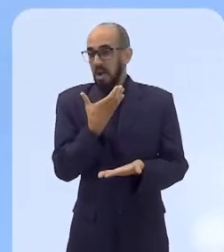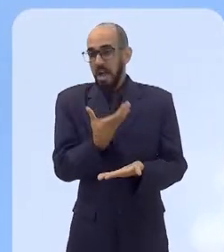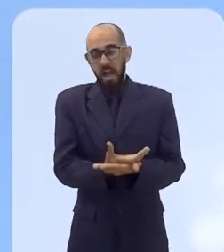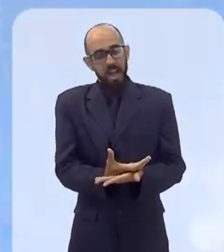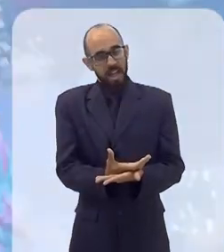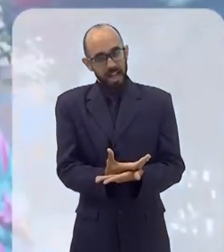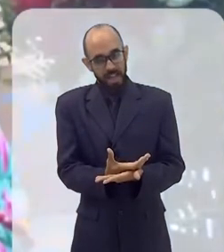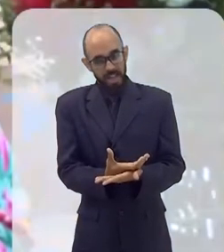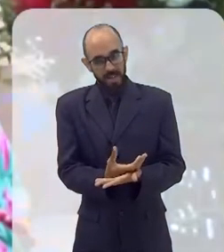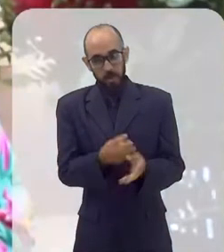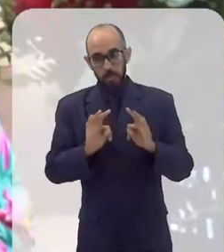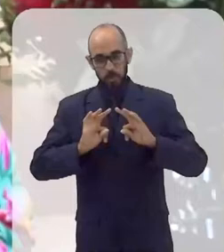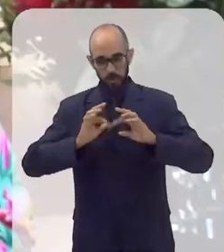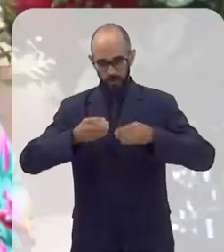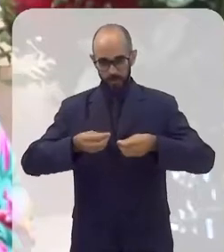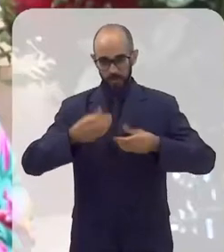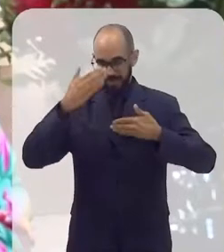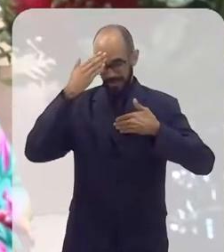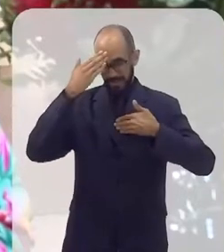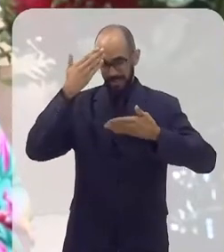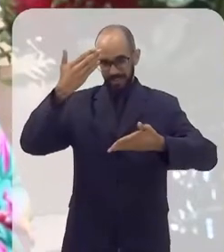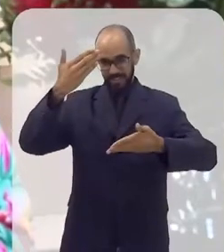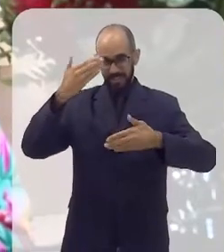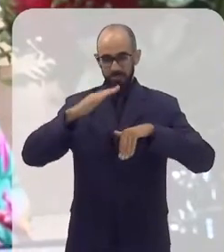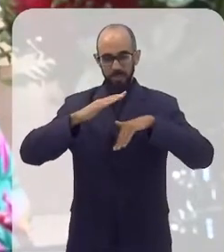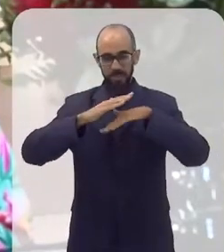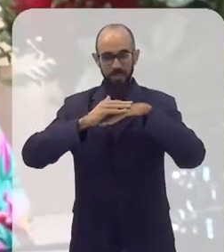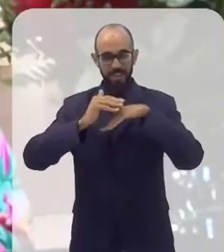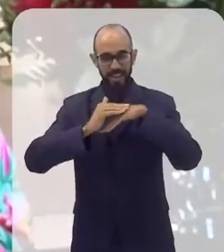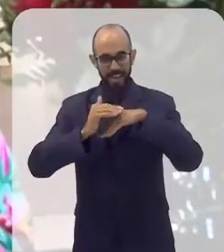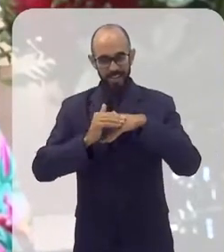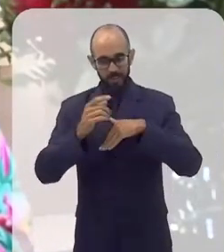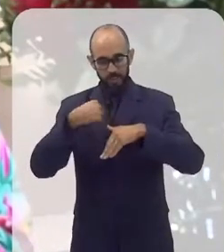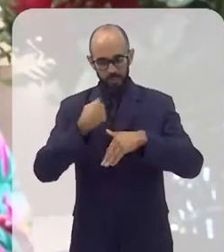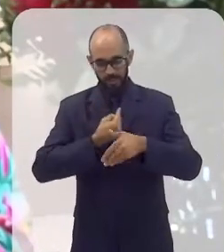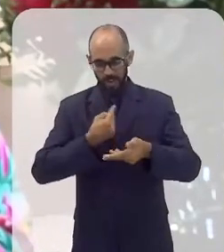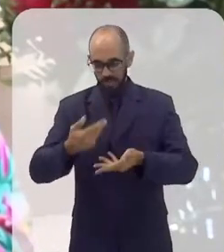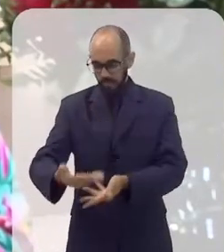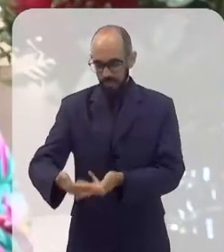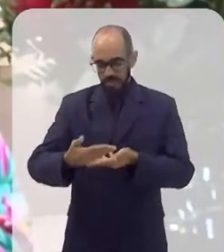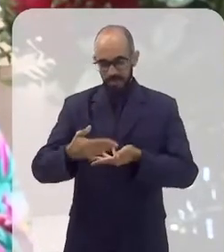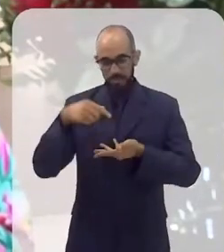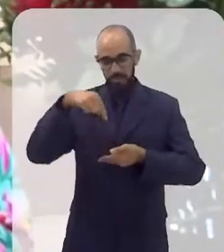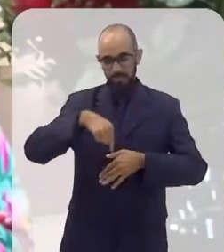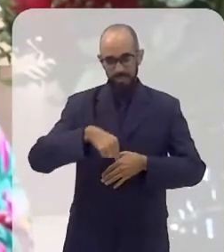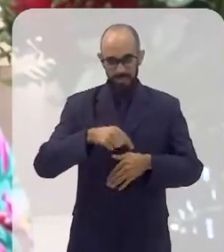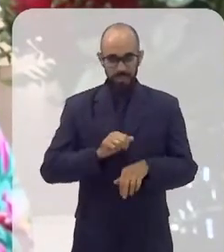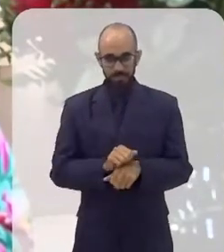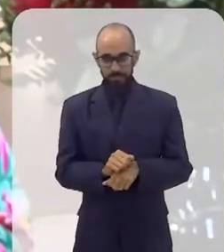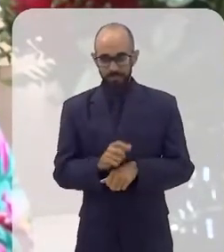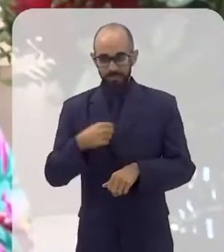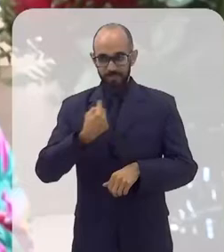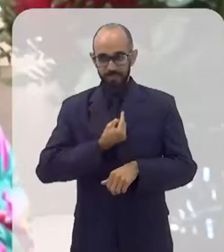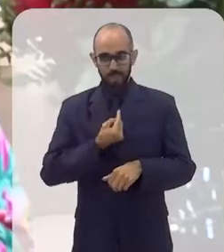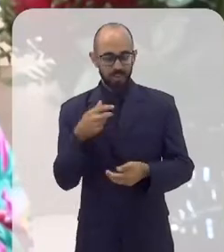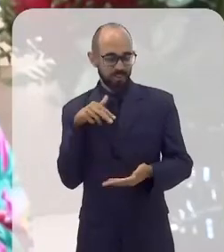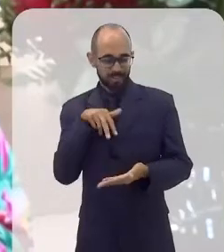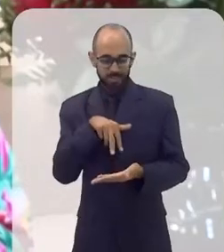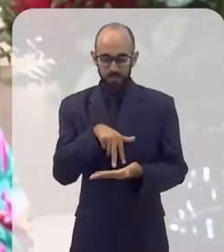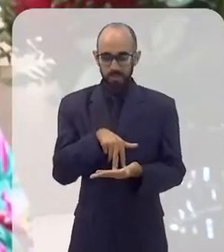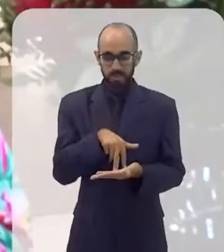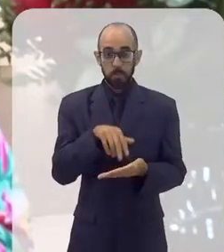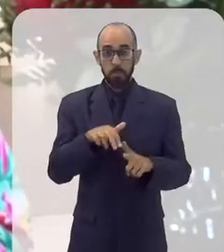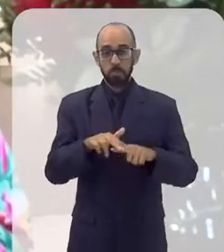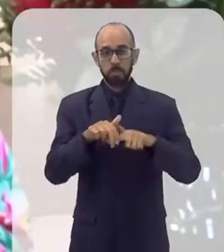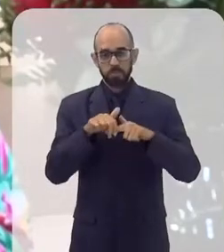espantada com tudo e agradecida pelo carinho pelo qual nós fomos recebidos. Então nós estamos, por